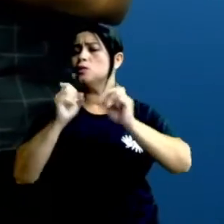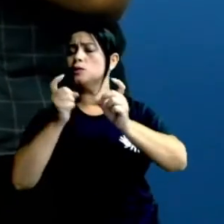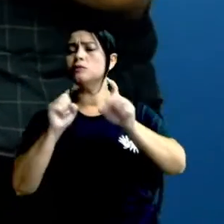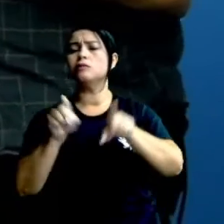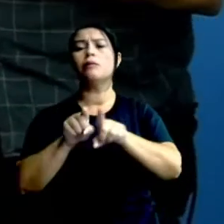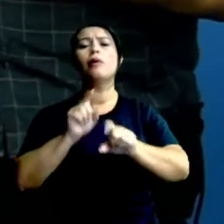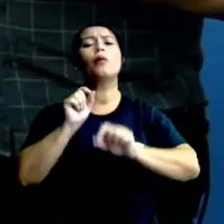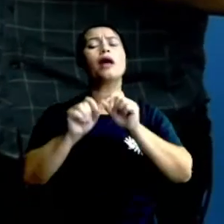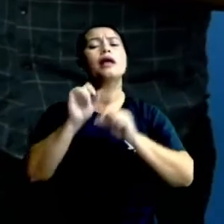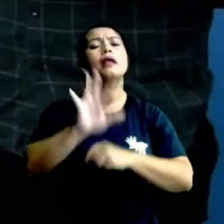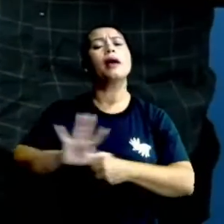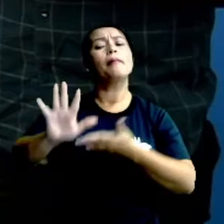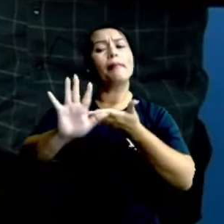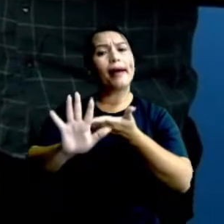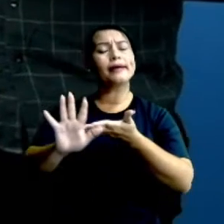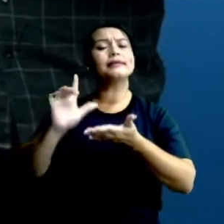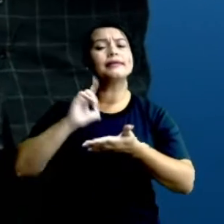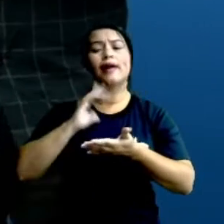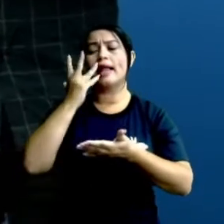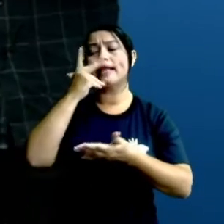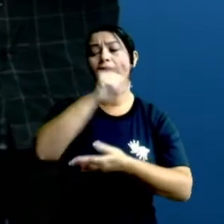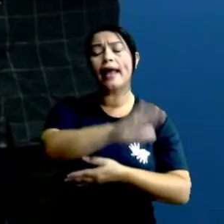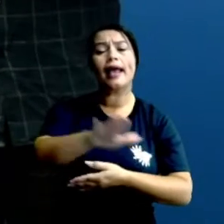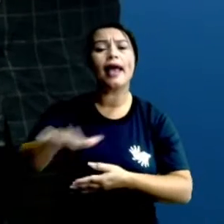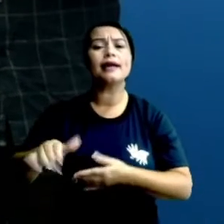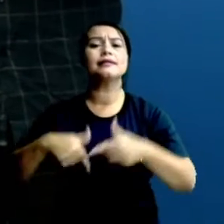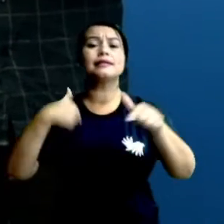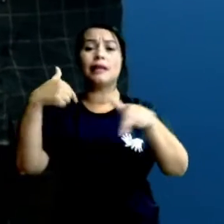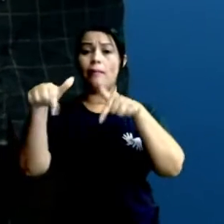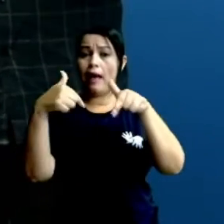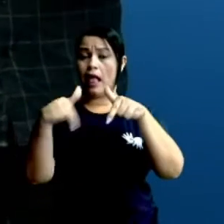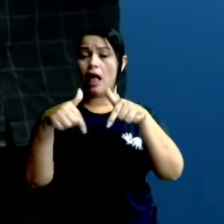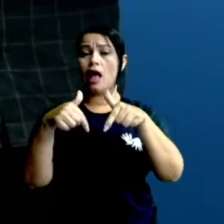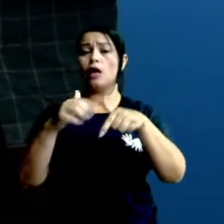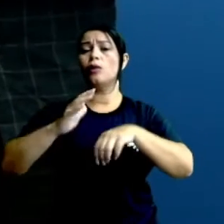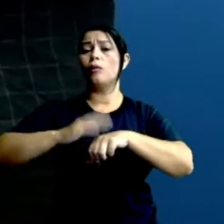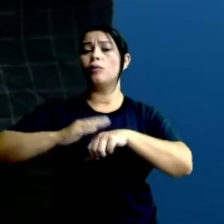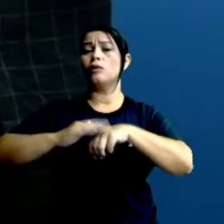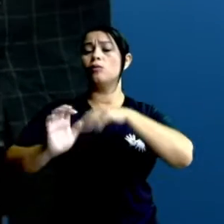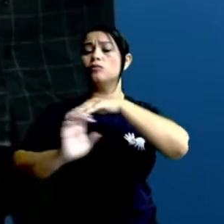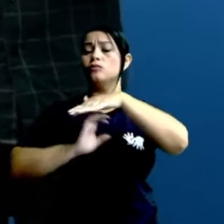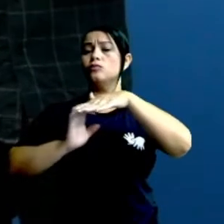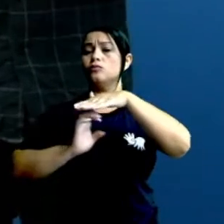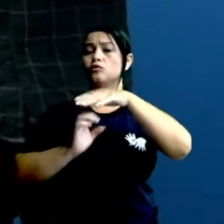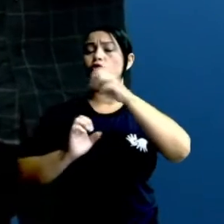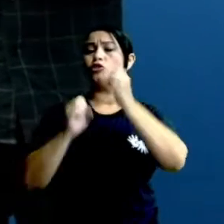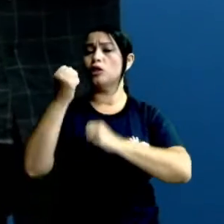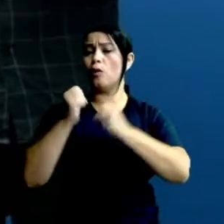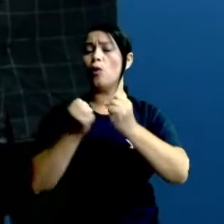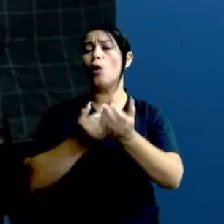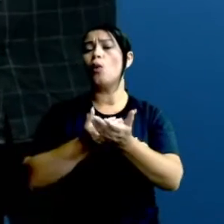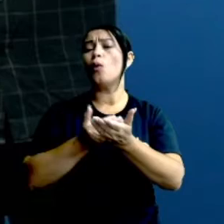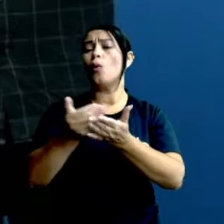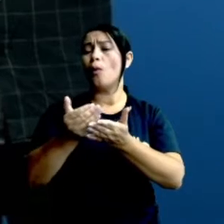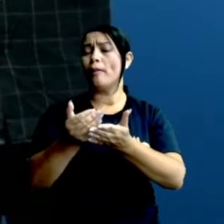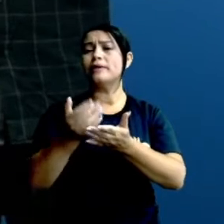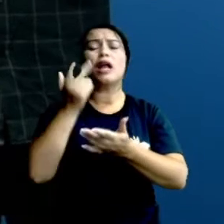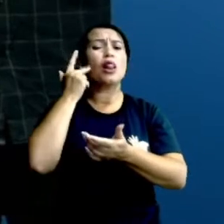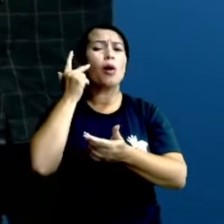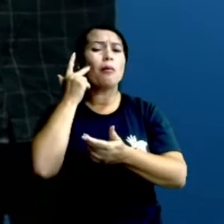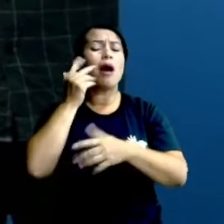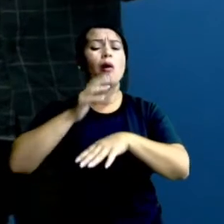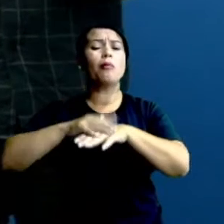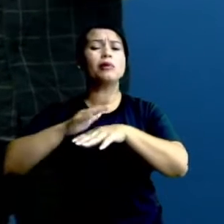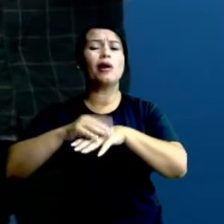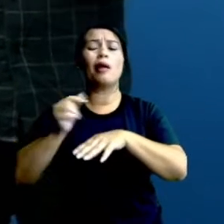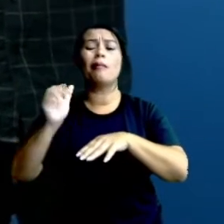essa imagem trata de crianças trabalhando na produção industrial. No início da Revolução Industrial era muito comum utilizar a mão